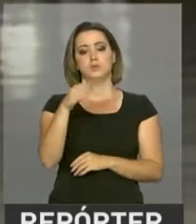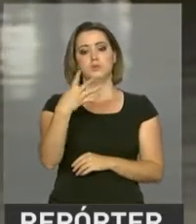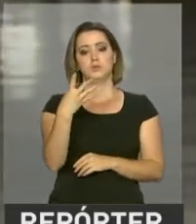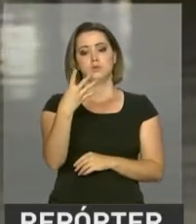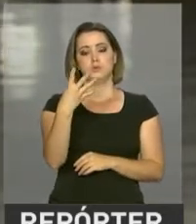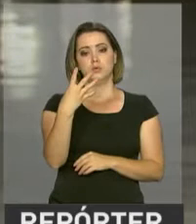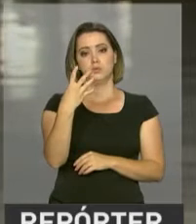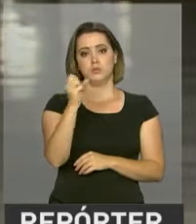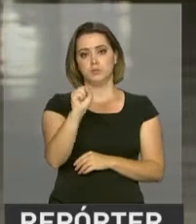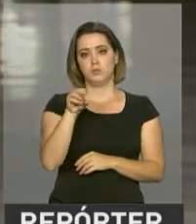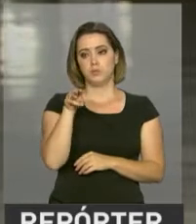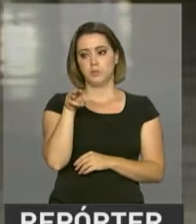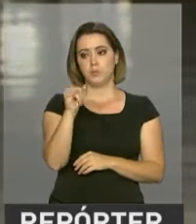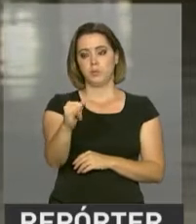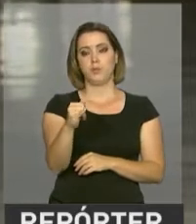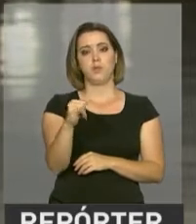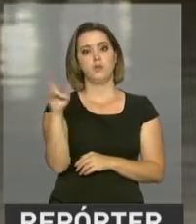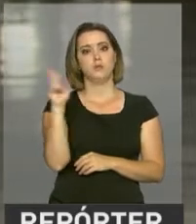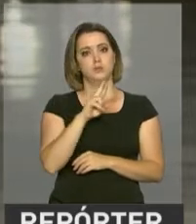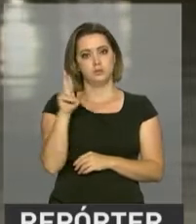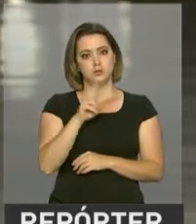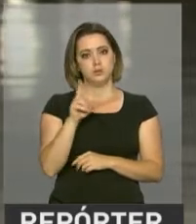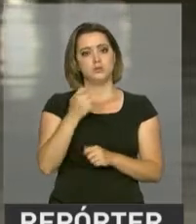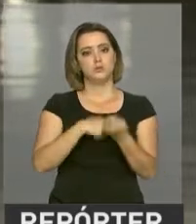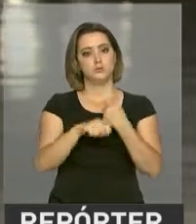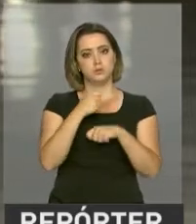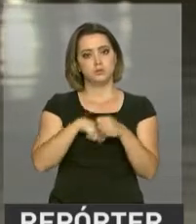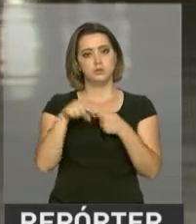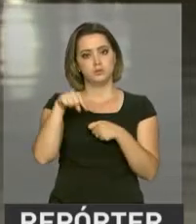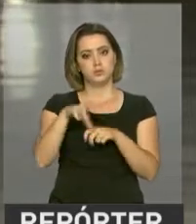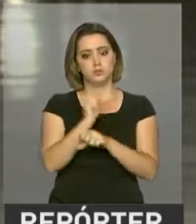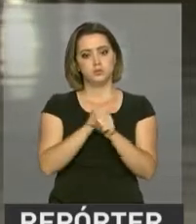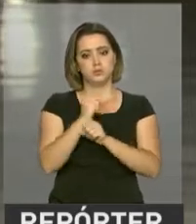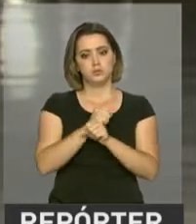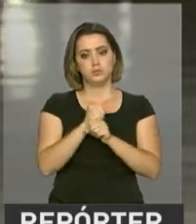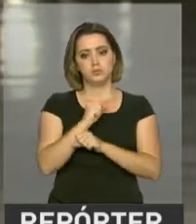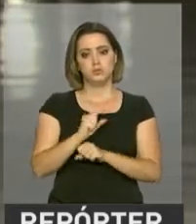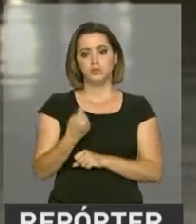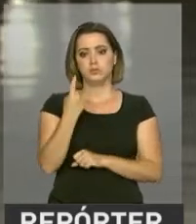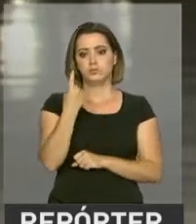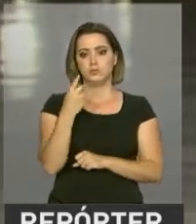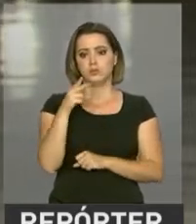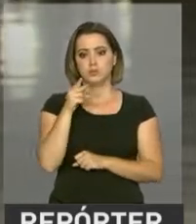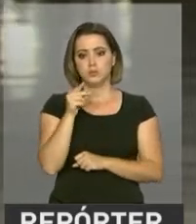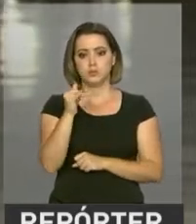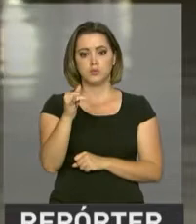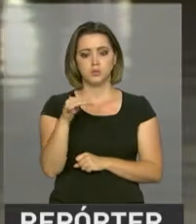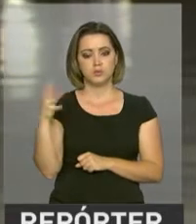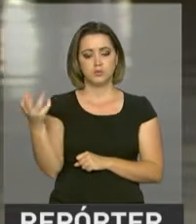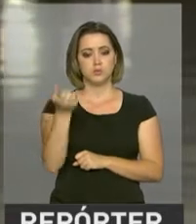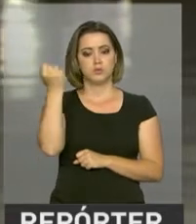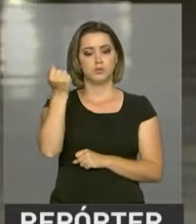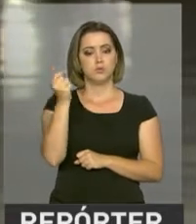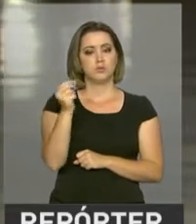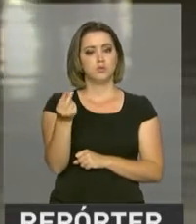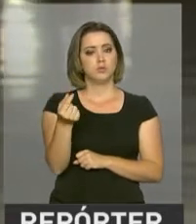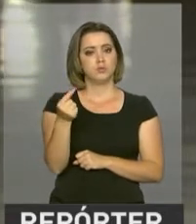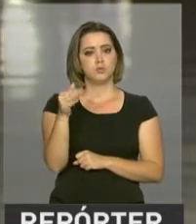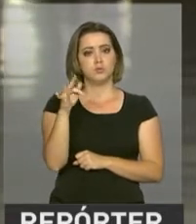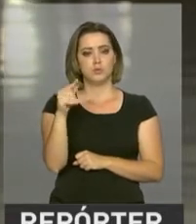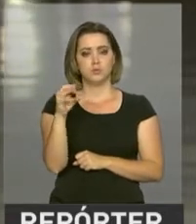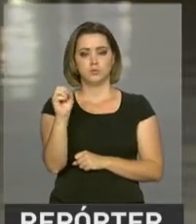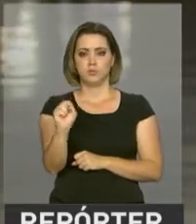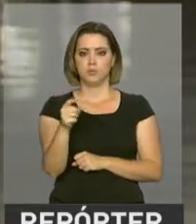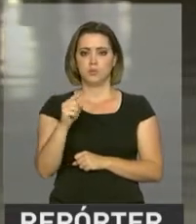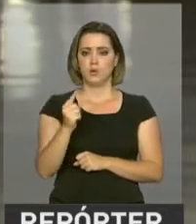48 bilhões de reais na economia este ano no primeiro dia de saque nas contas inativas do fgts